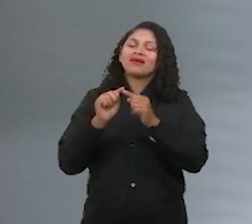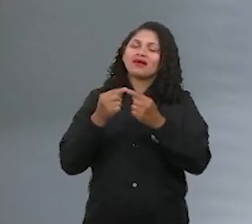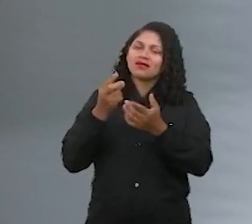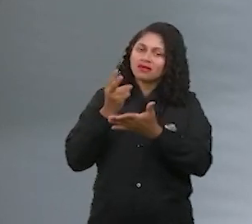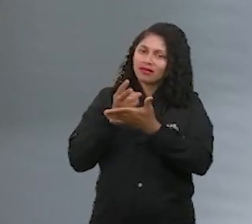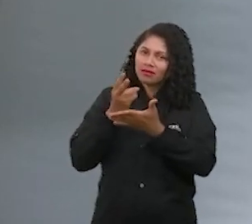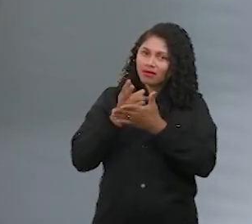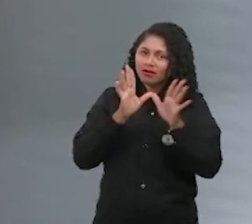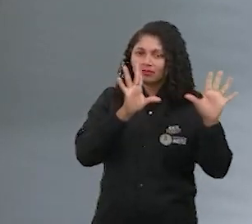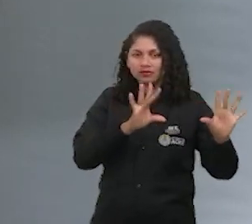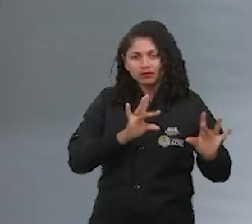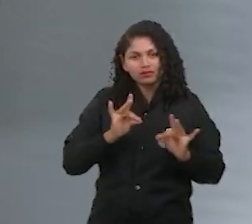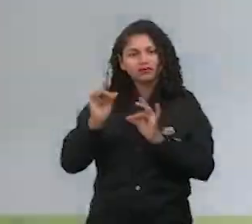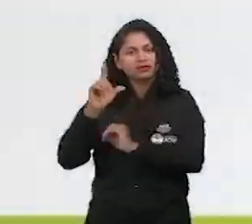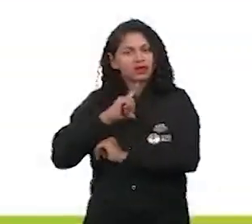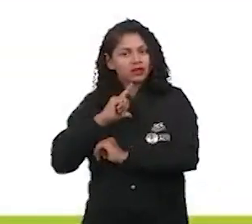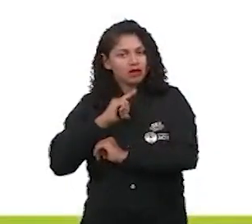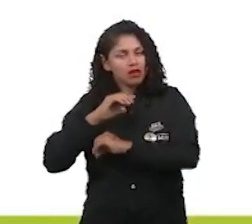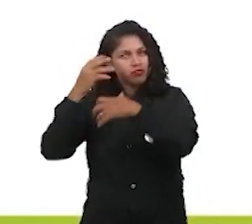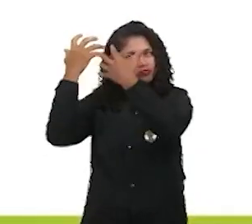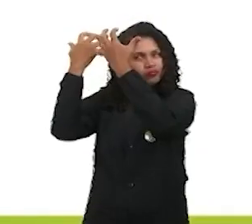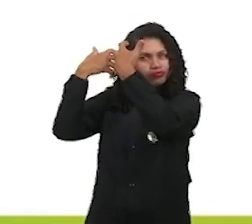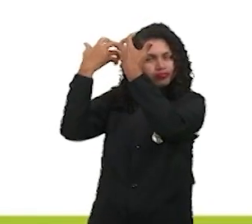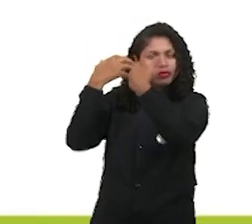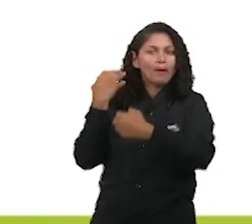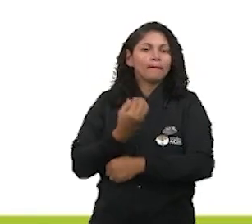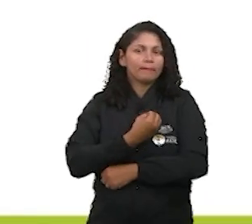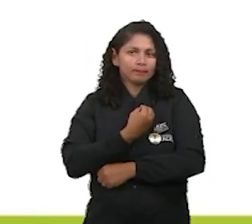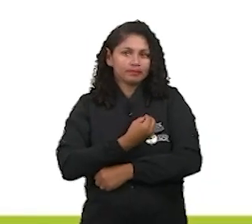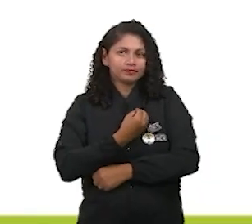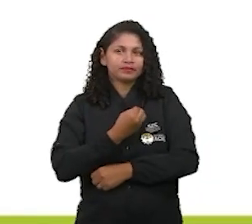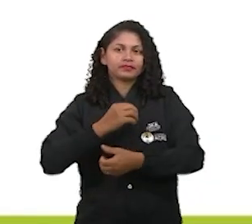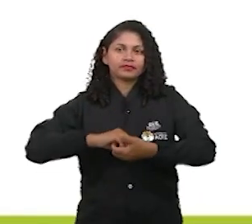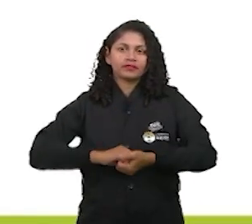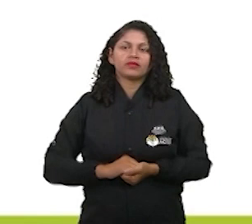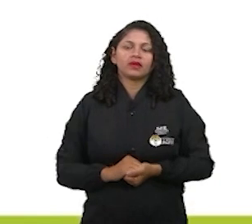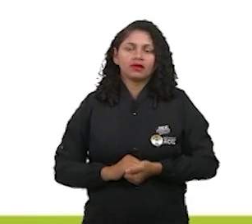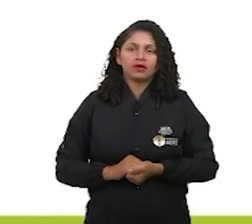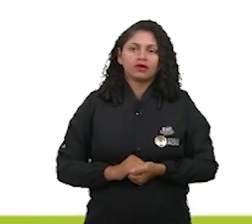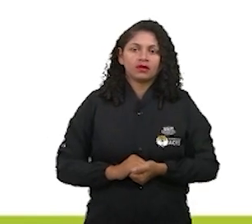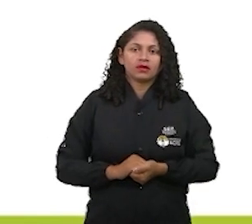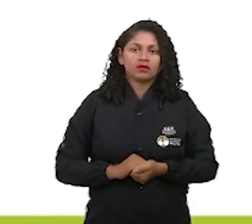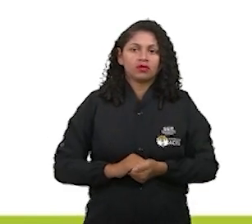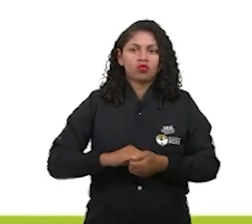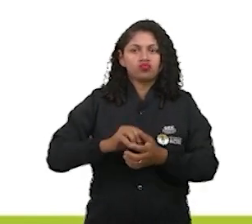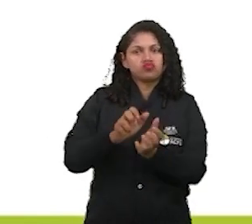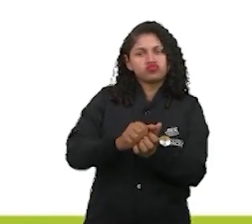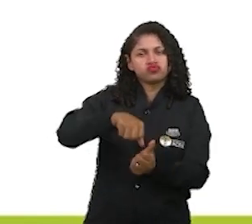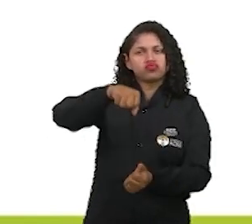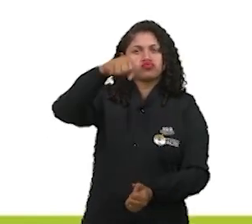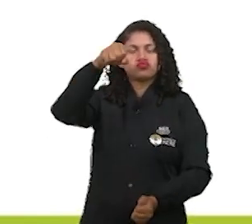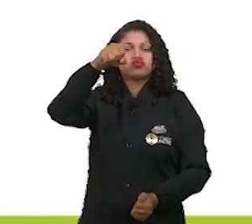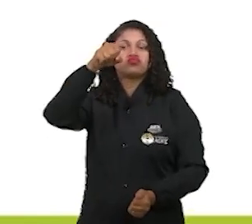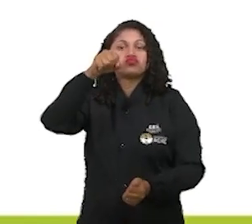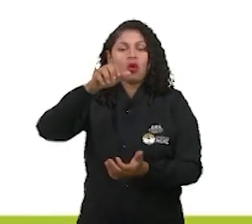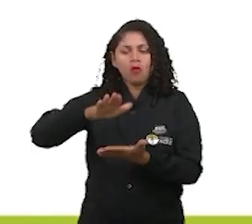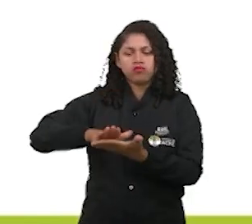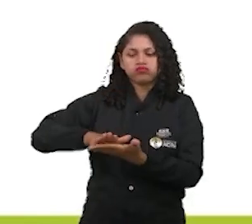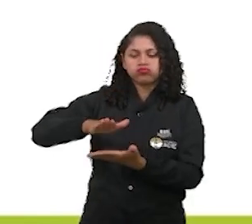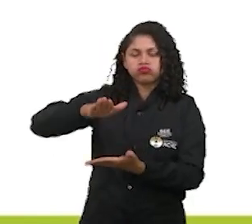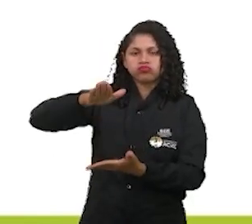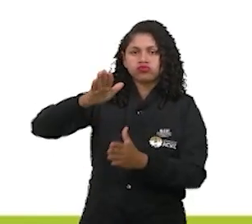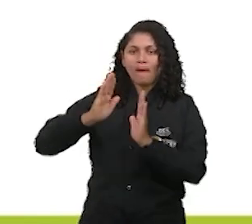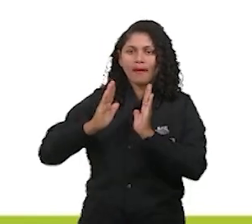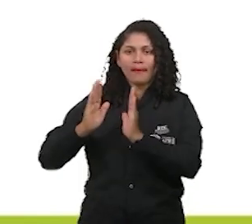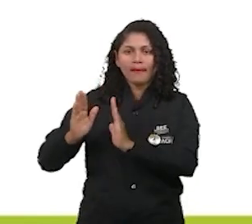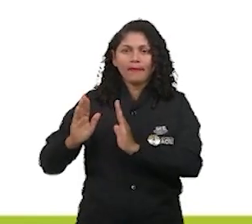de vida. Vamos ler? Cartaz para uma feira do livro. Os verdadeiros analfabetos são